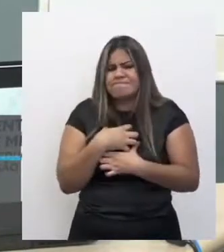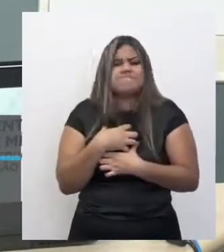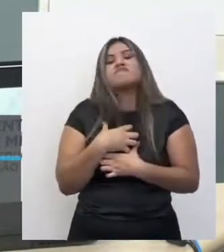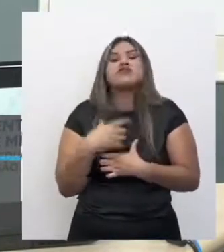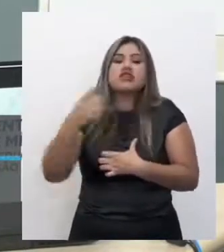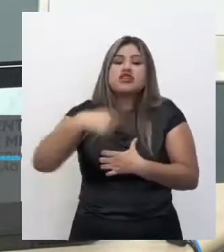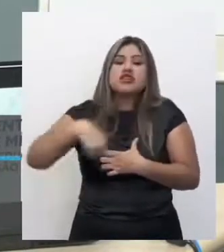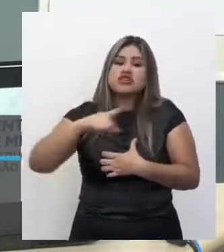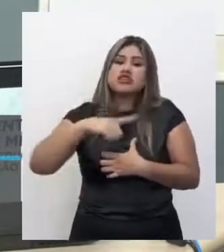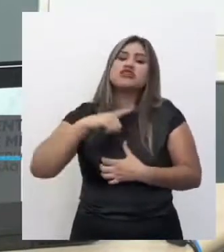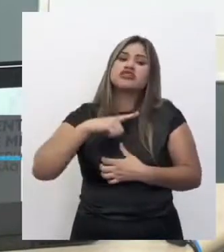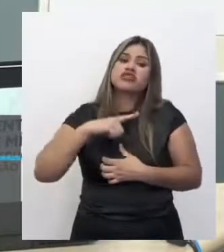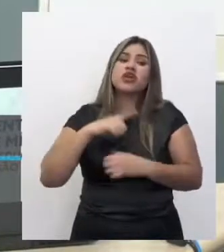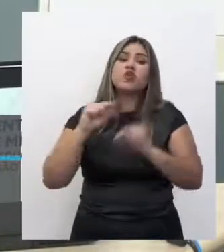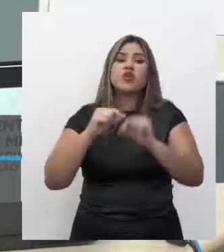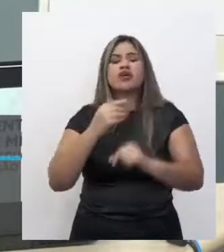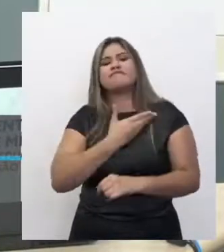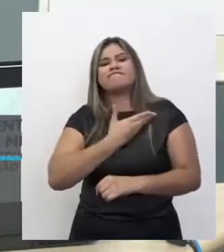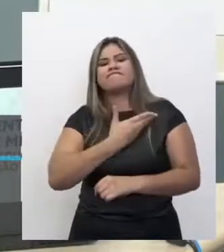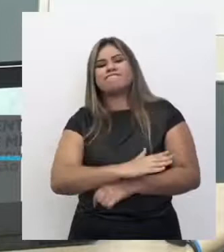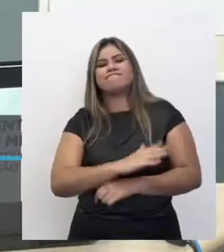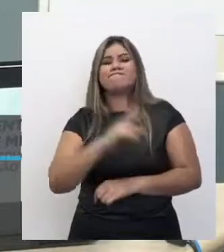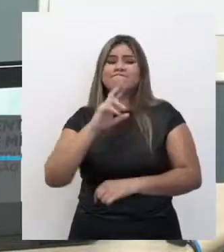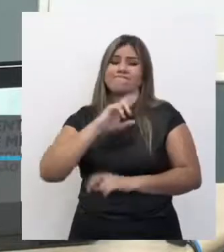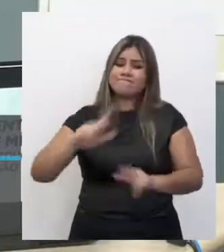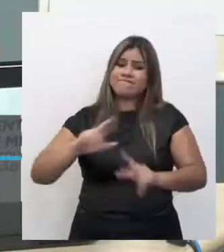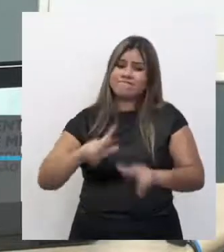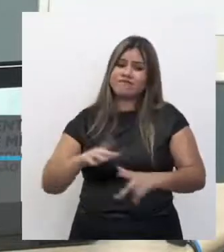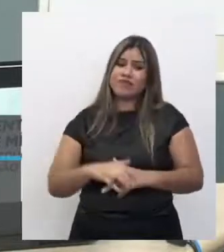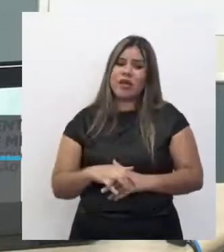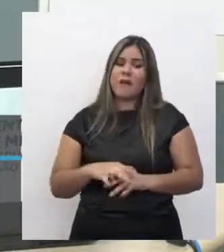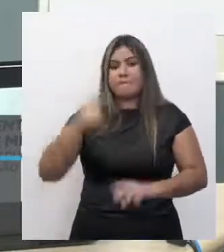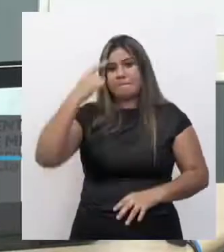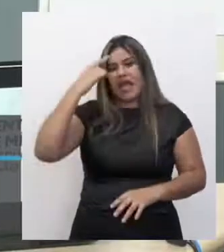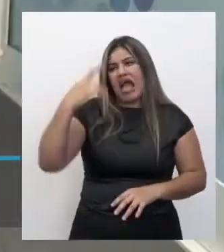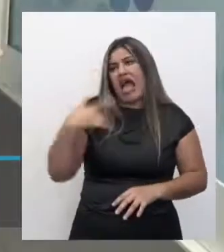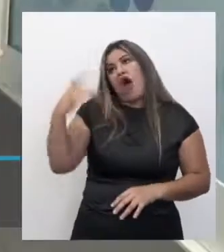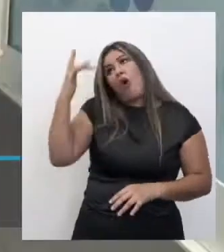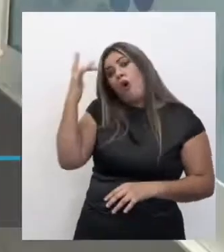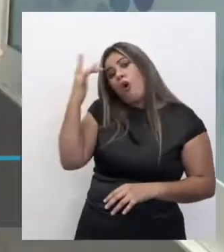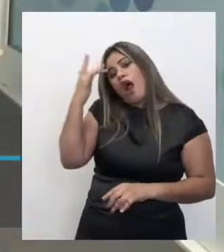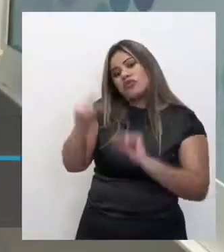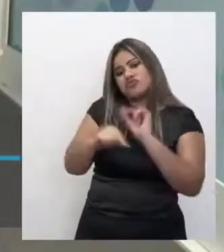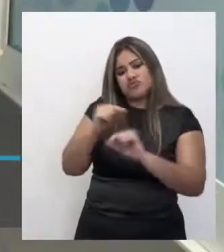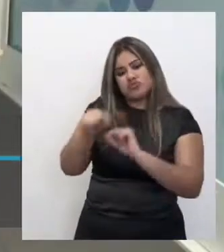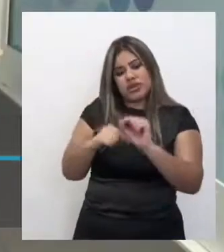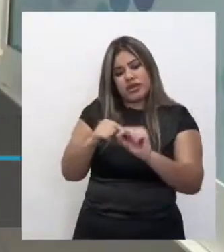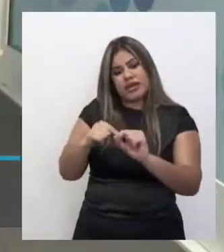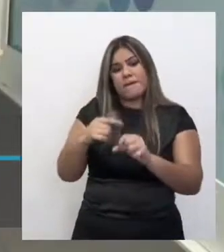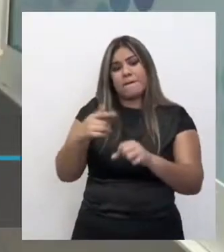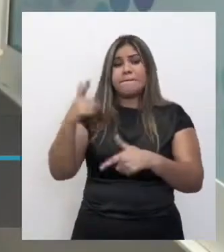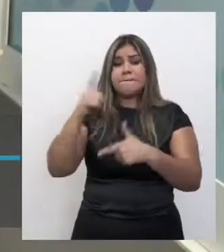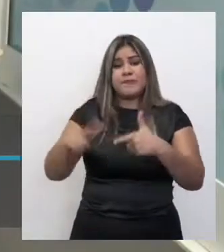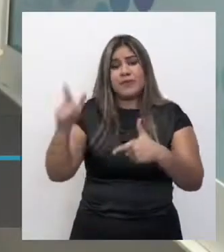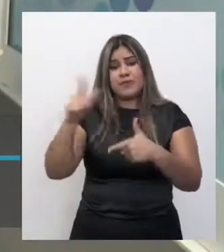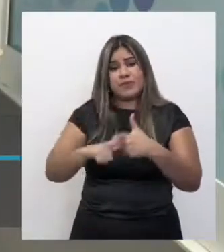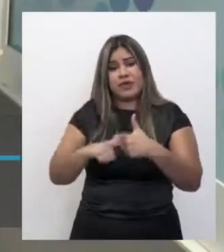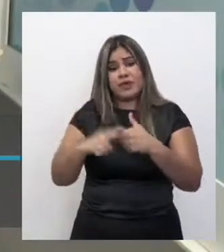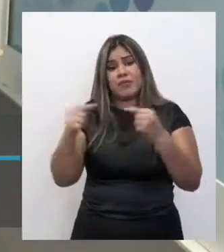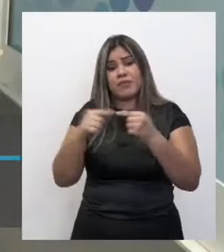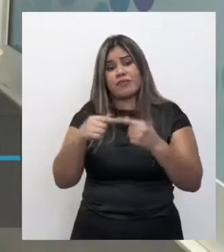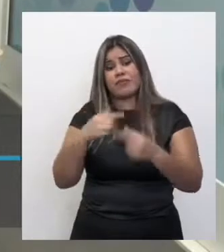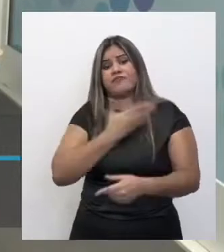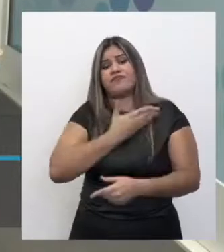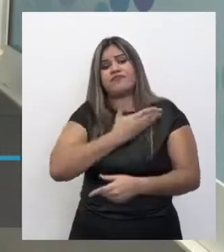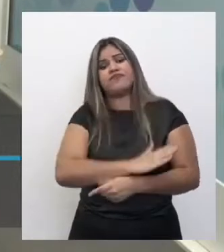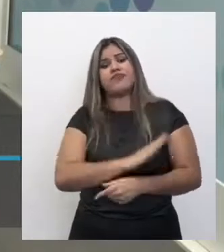gente tem pelo diferente, de não saber, eu sempre acho que a raiz de todo preconceito é ignorância,